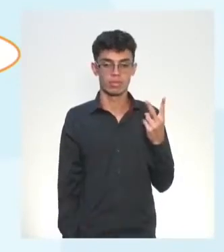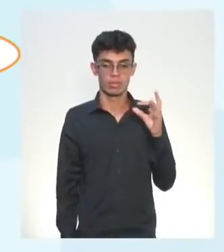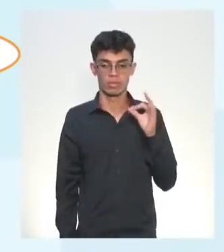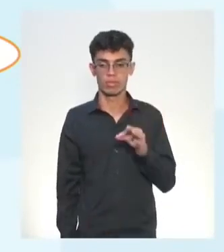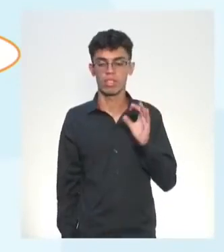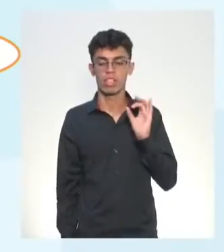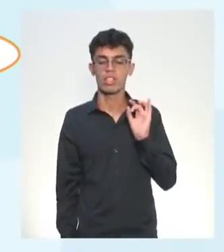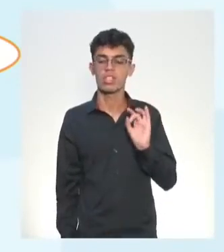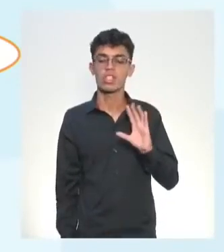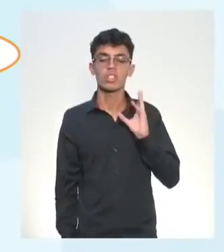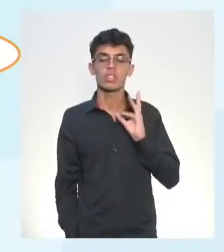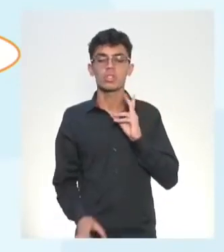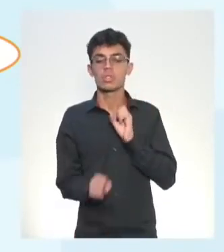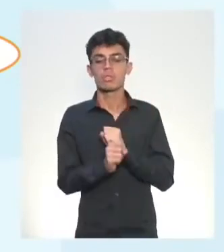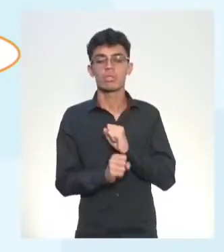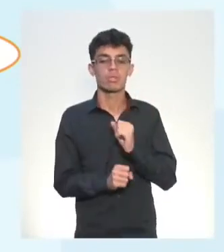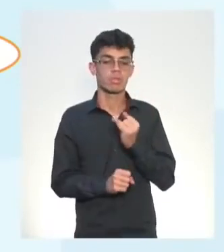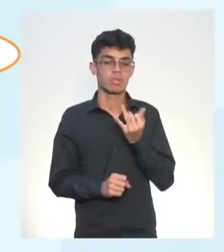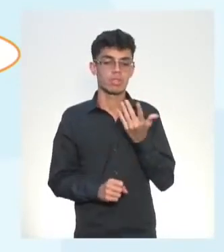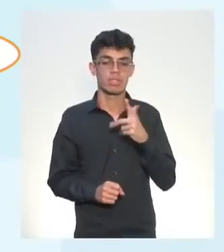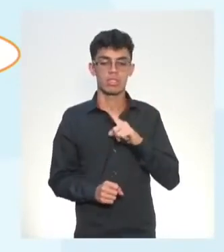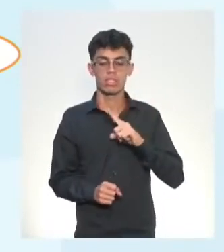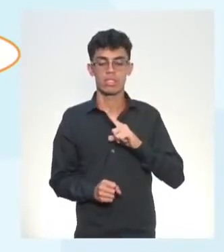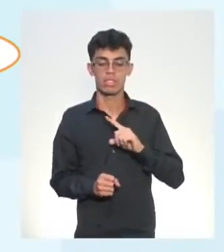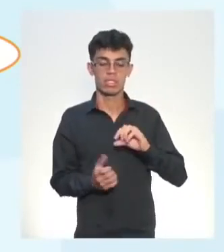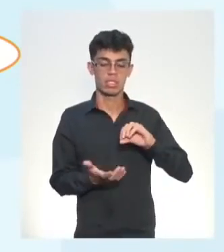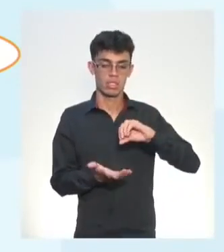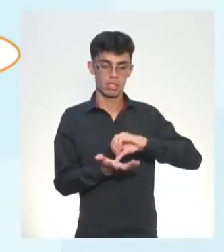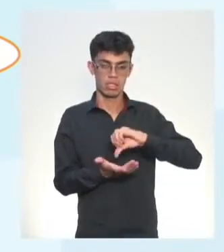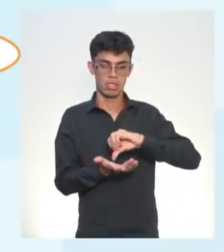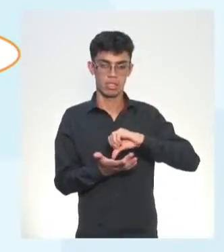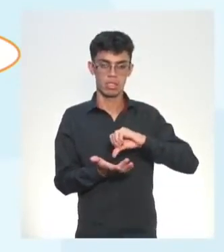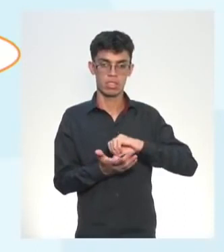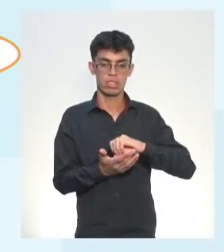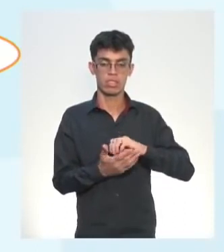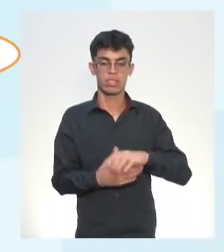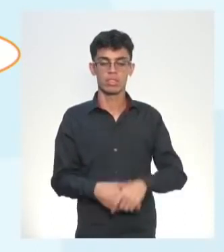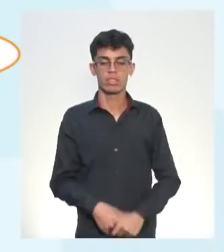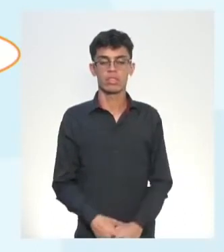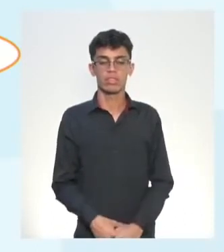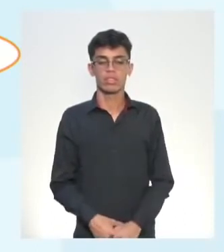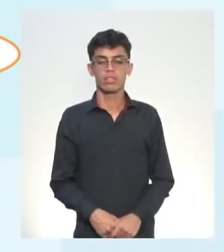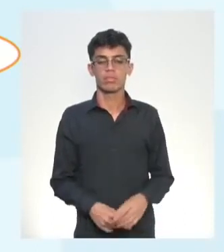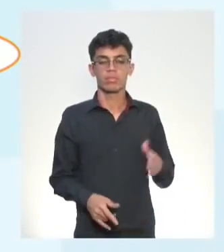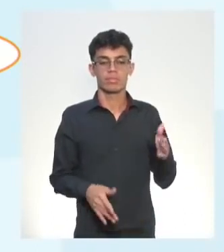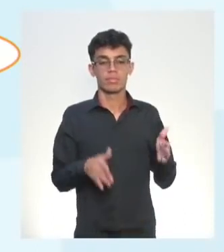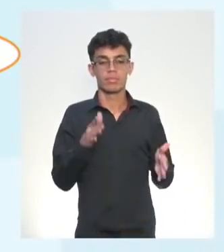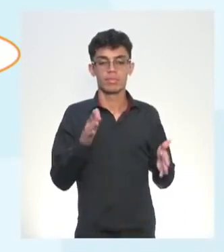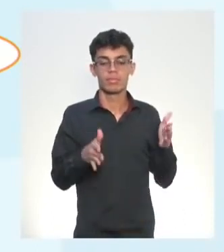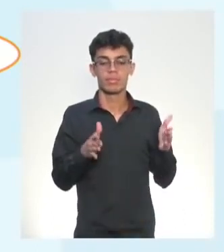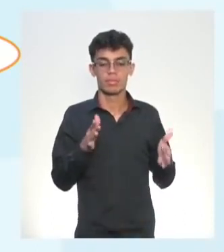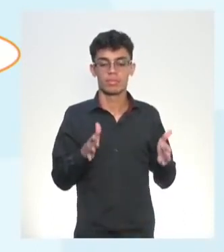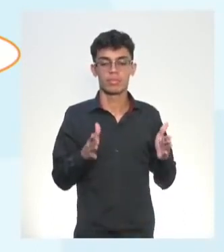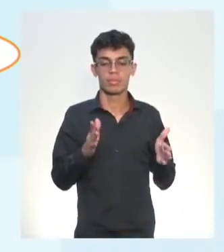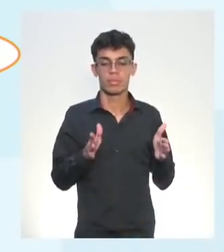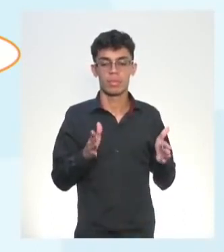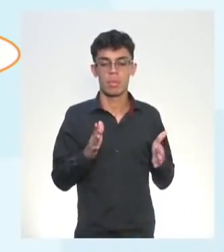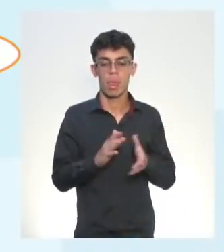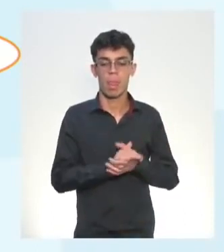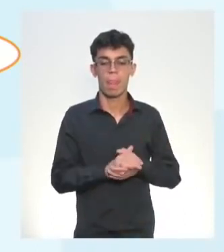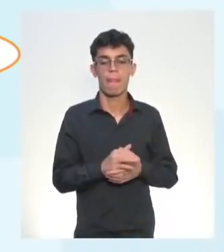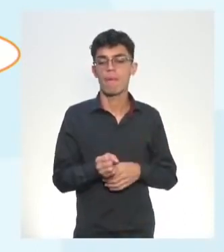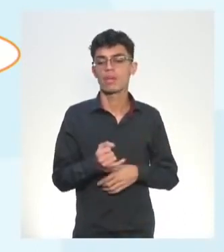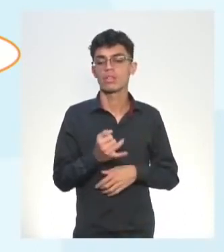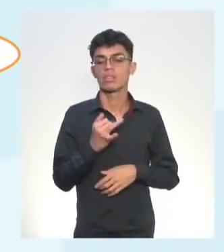É só contar aí quantas unidades tem em cada lado. E a região interna, que eu vou chamar de lado, é só a gente contar